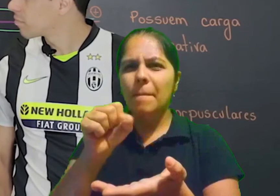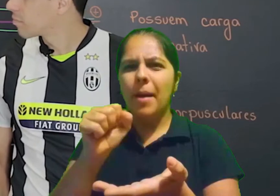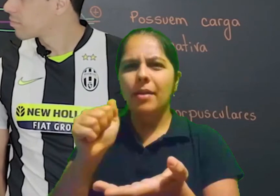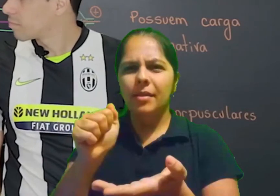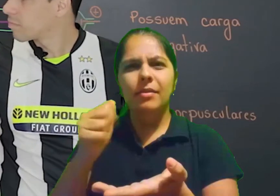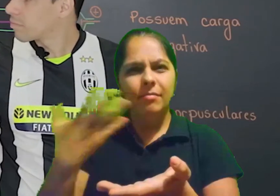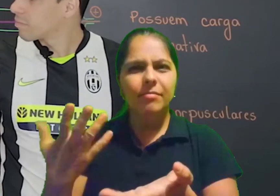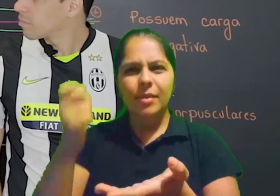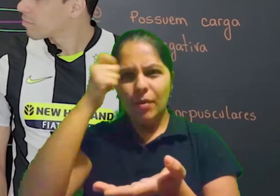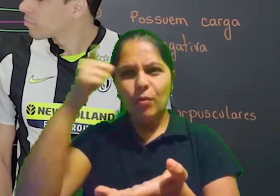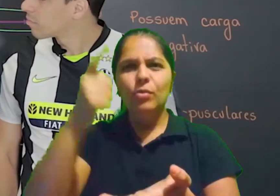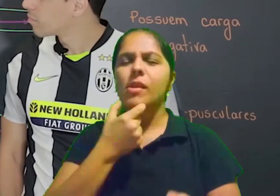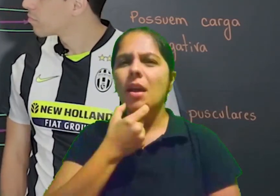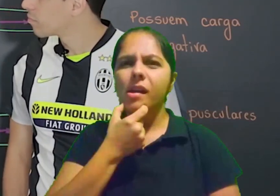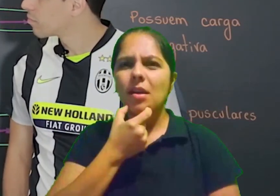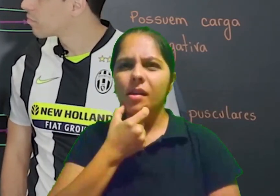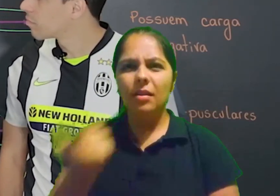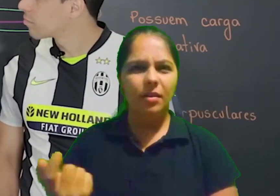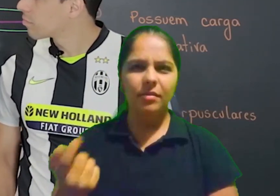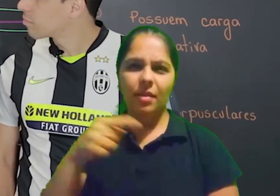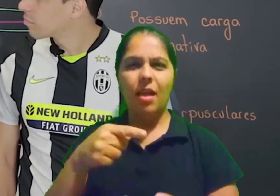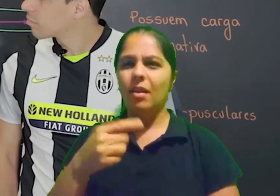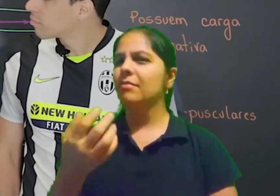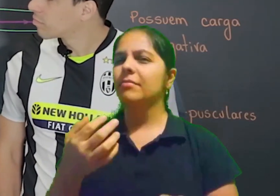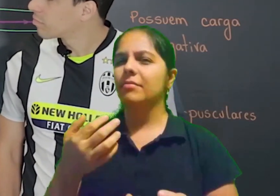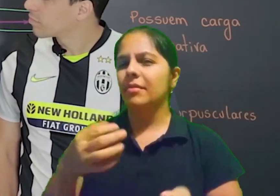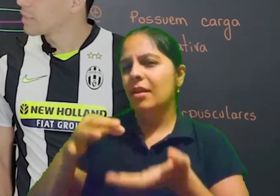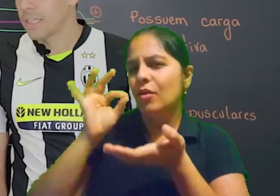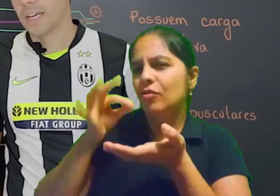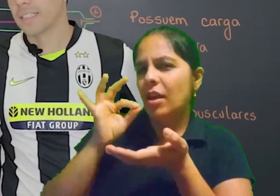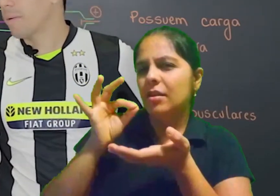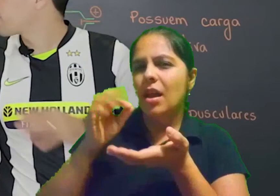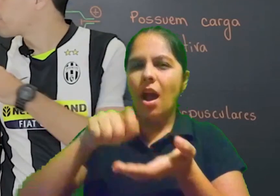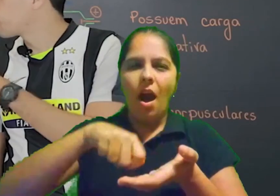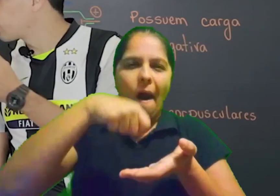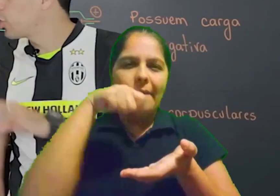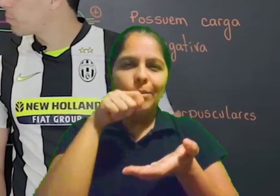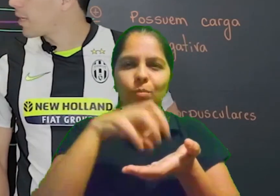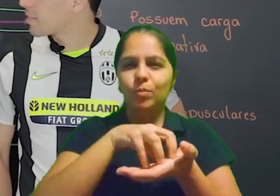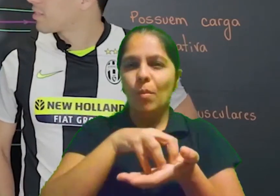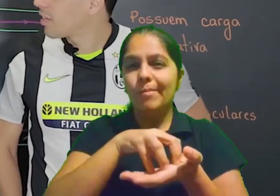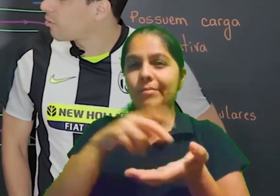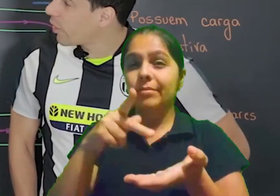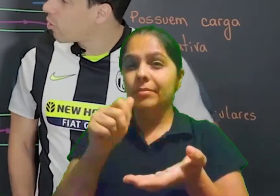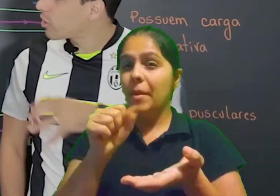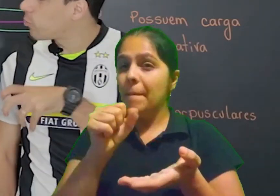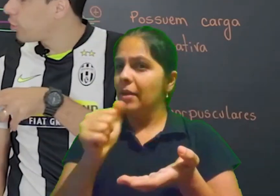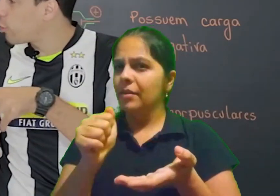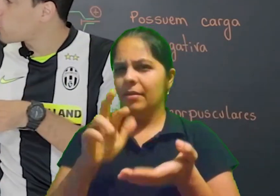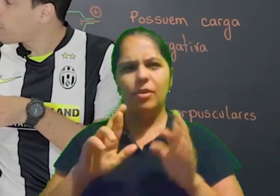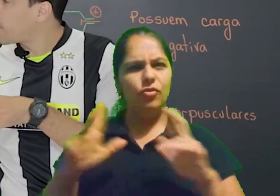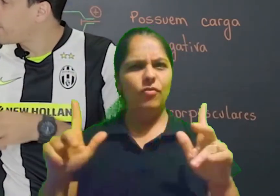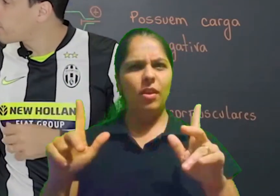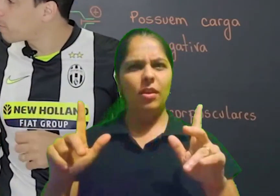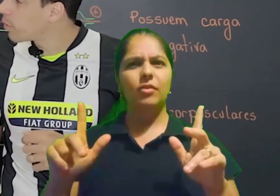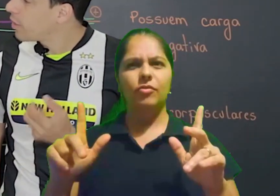cultura inglesa, uma cultura onde lá eles tomam um chazinho e comem um pudim de passas. Exatamente, mas o pudim de passas dele lá não é igual esse pudim